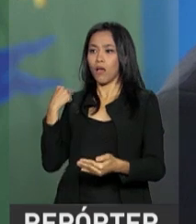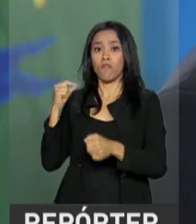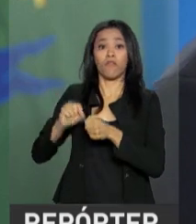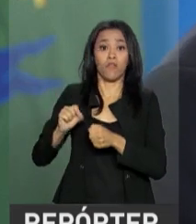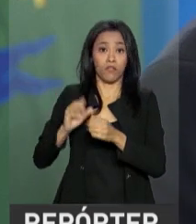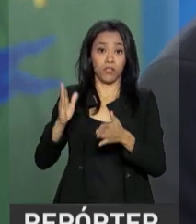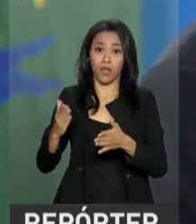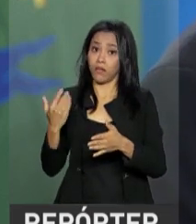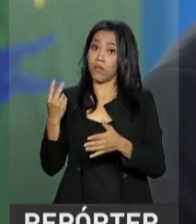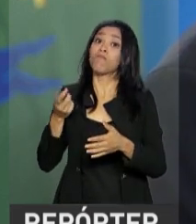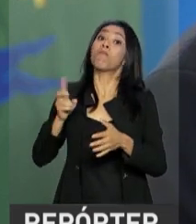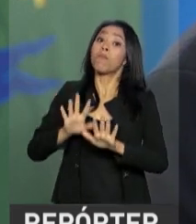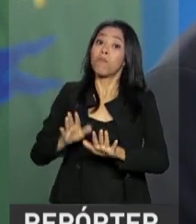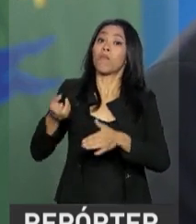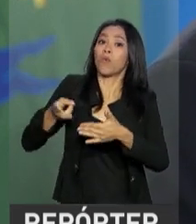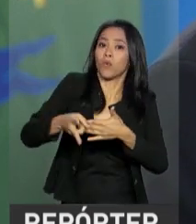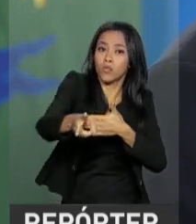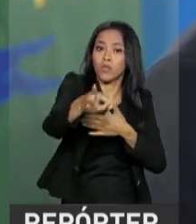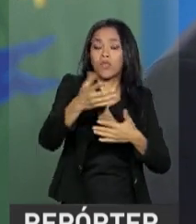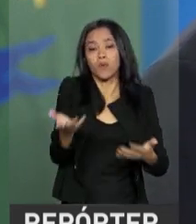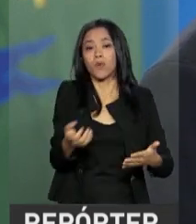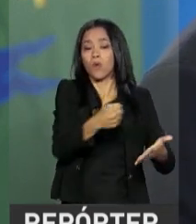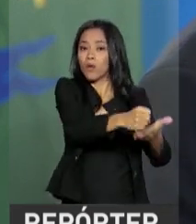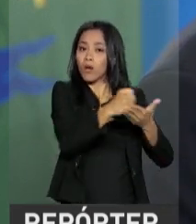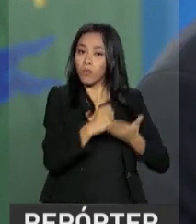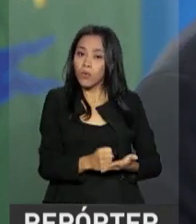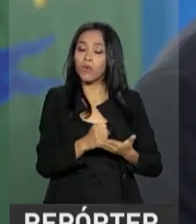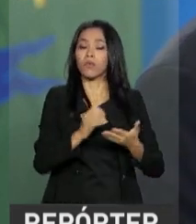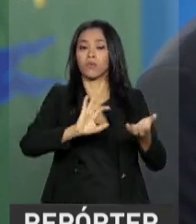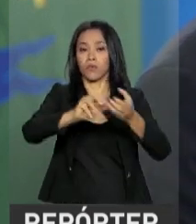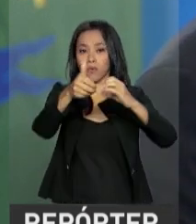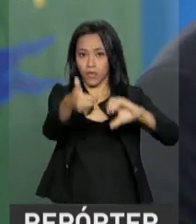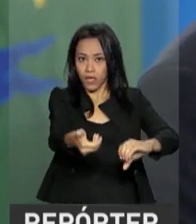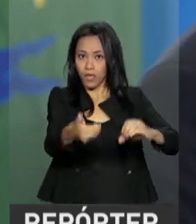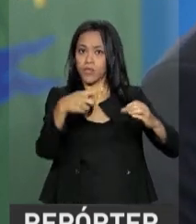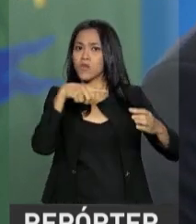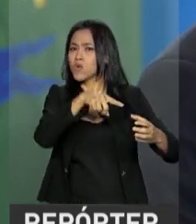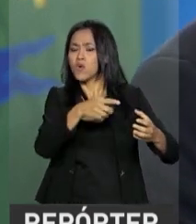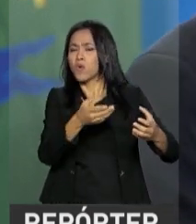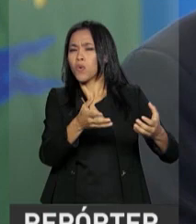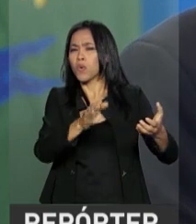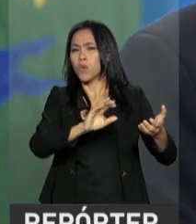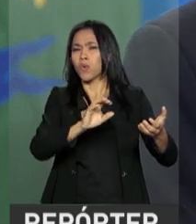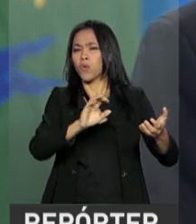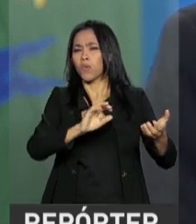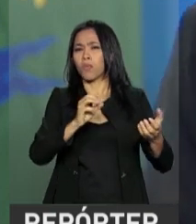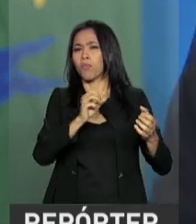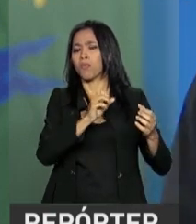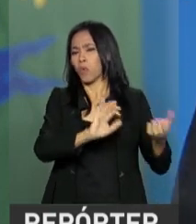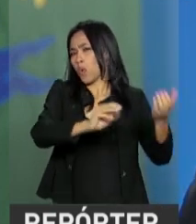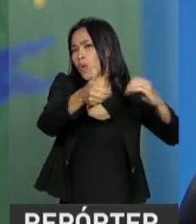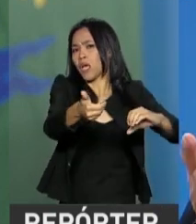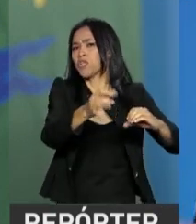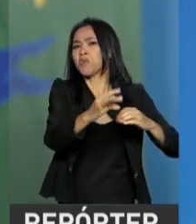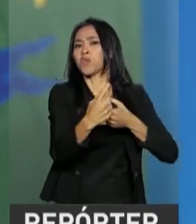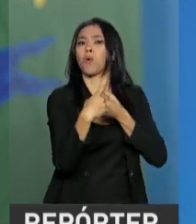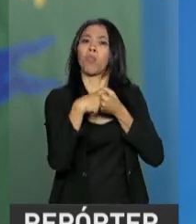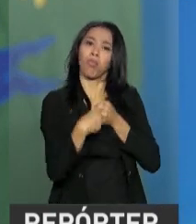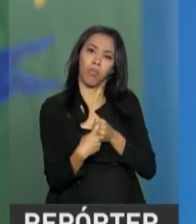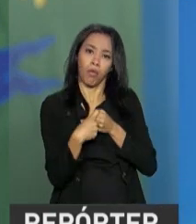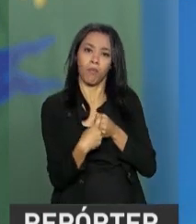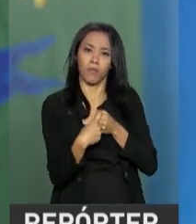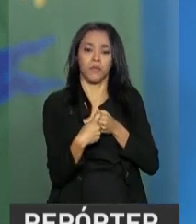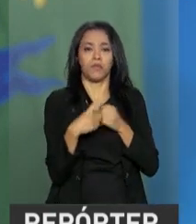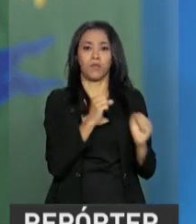com o auxílio do congresso nacional na convicção de que o congresso não é um apêndice do executivo mas ao contrário é um parceiro